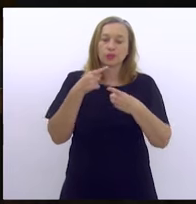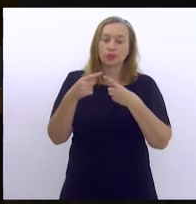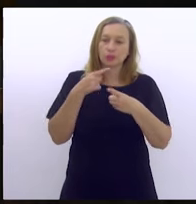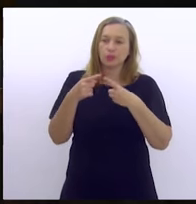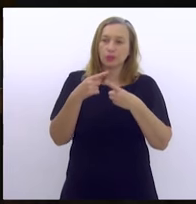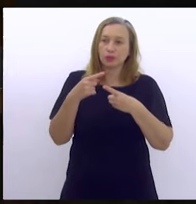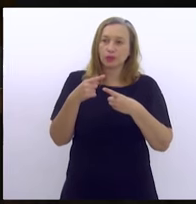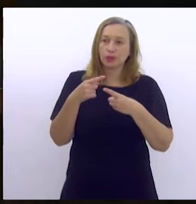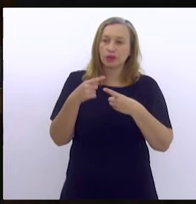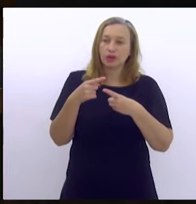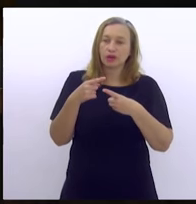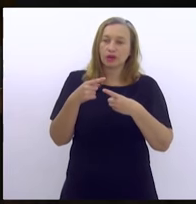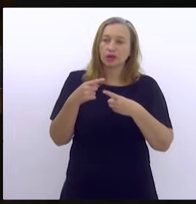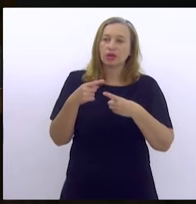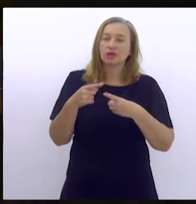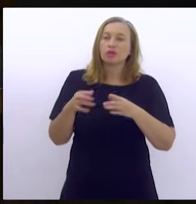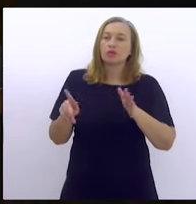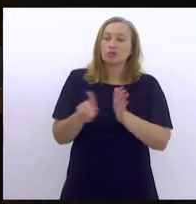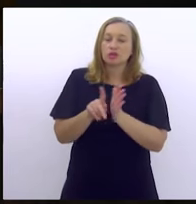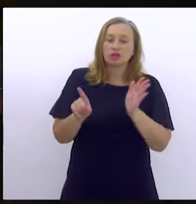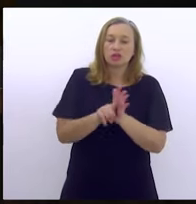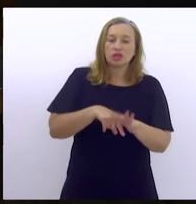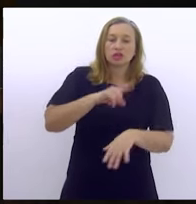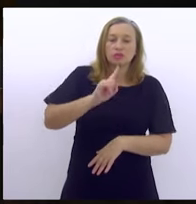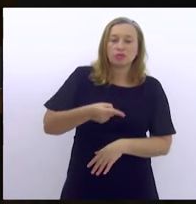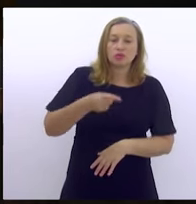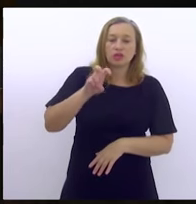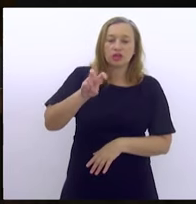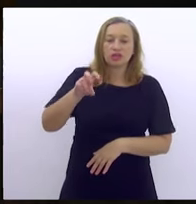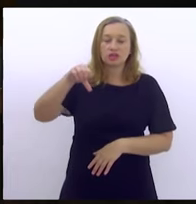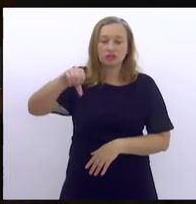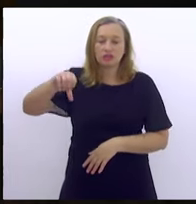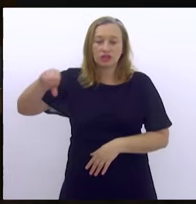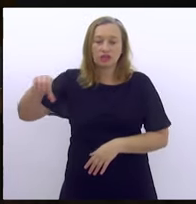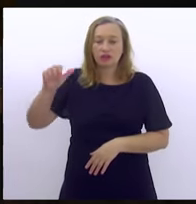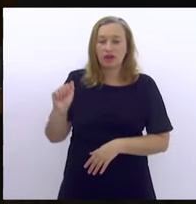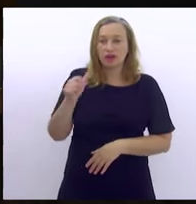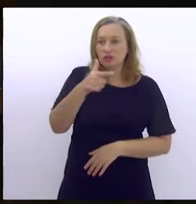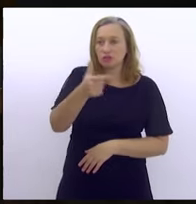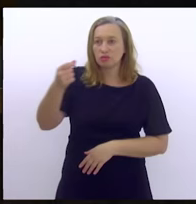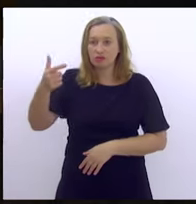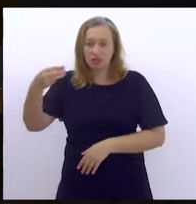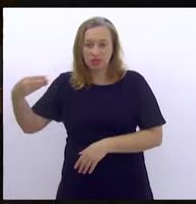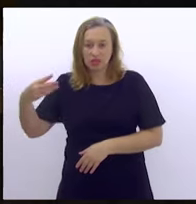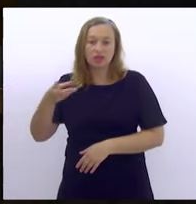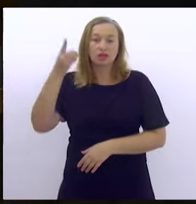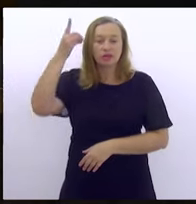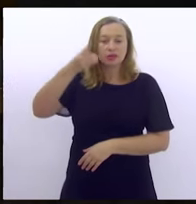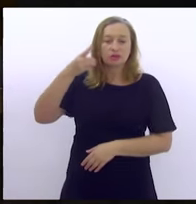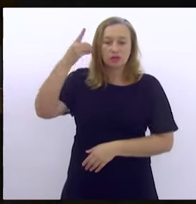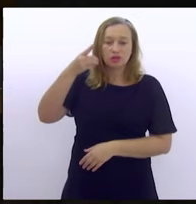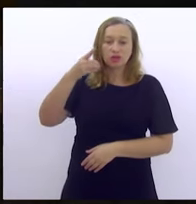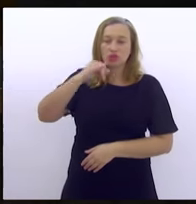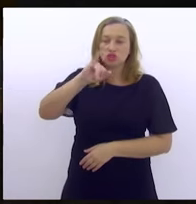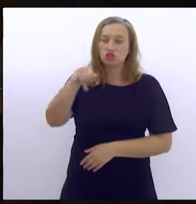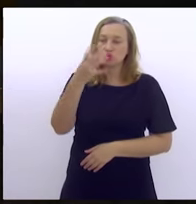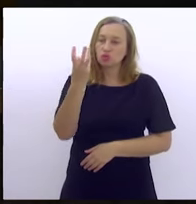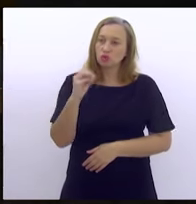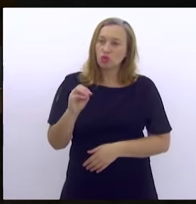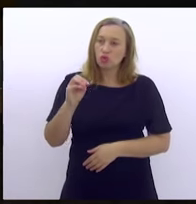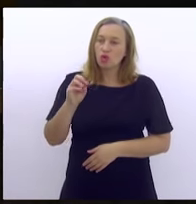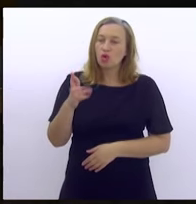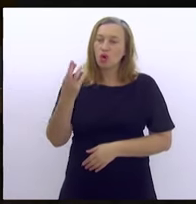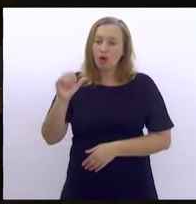do vencido, projeto de lei número 1599-A de 2023, de autoria do deputado Júlio Rocha,